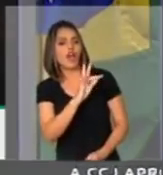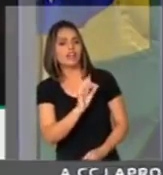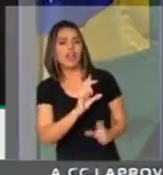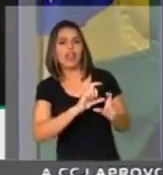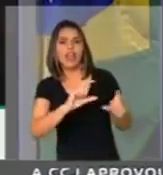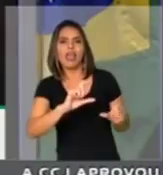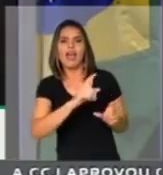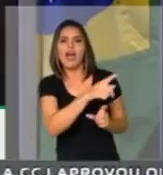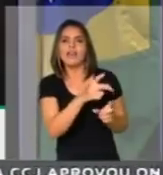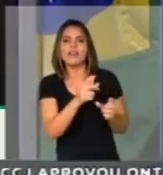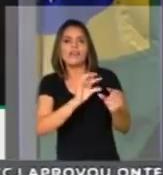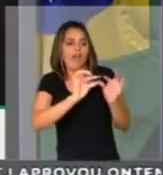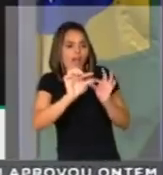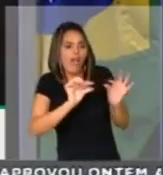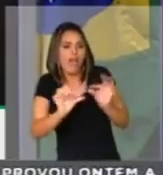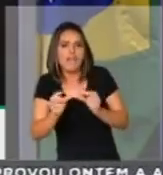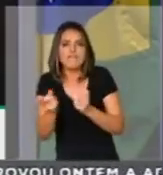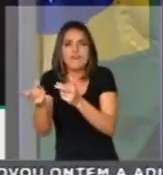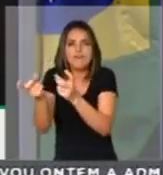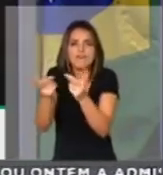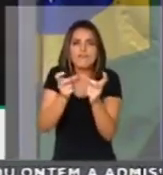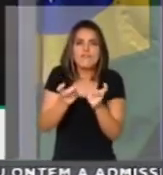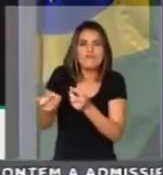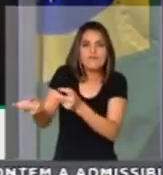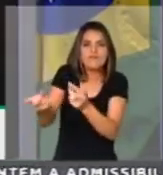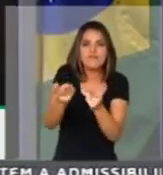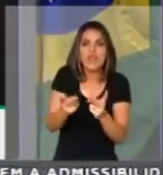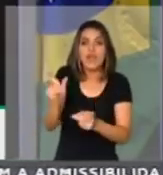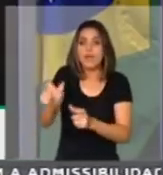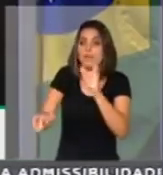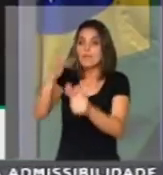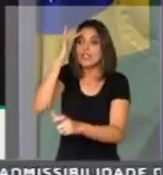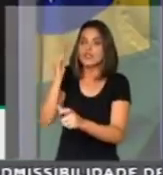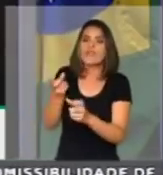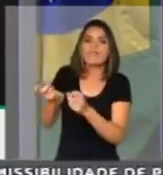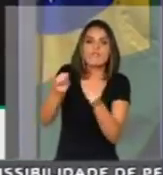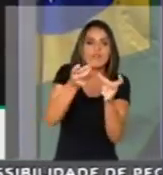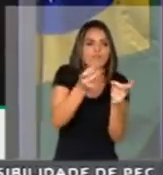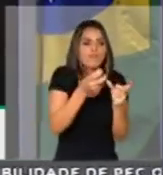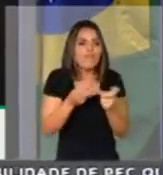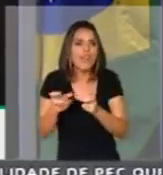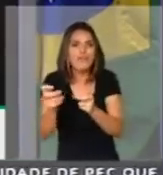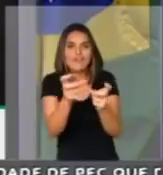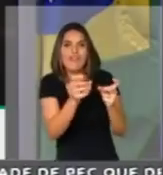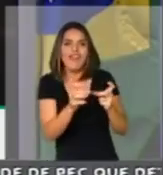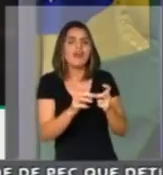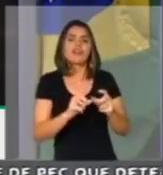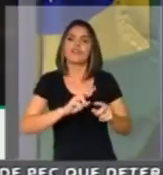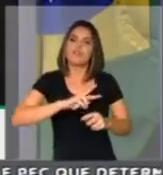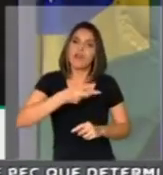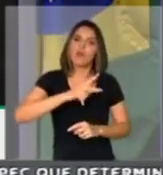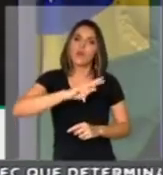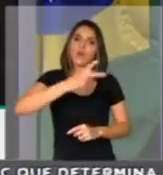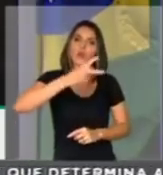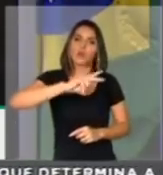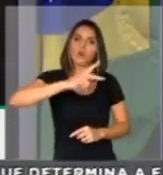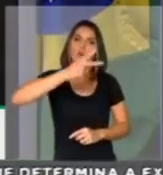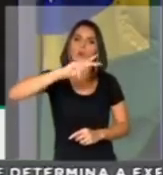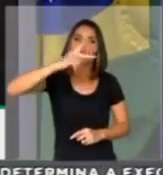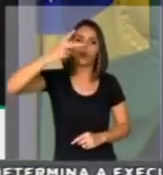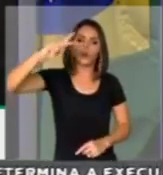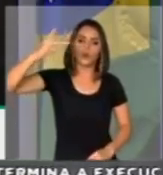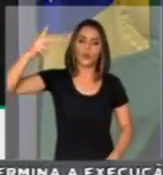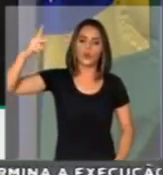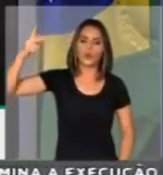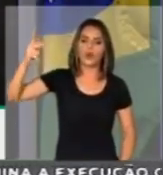vende 5 pacotinhos aí para 5 pessoas diferentes. Essas 5 pessoas vendem outros 5 pacotinhos para outras 5 pessoas diferentes e aí você que está no